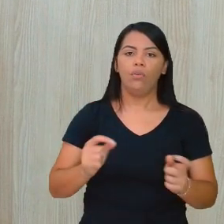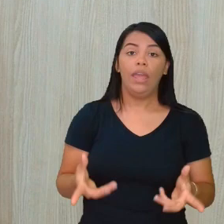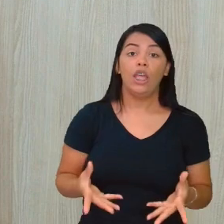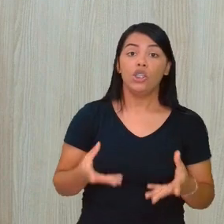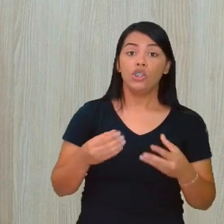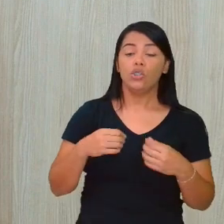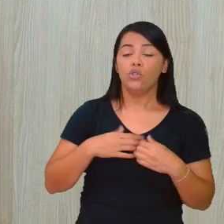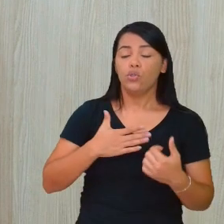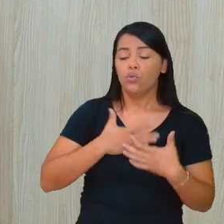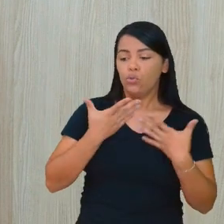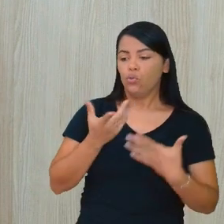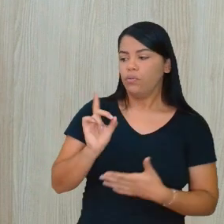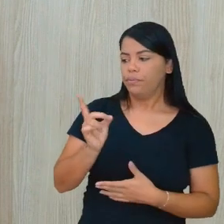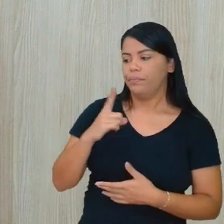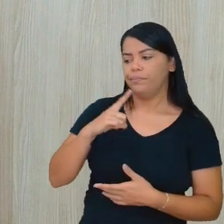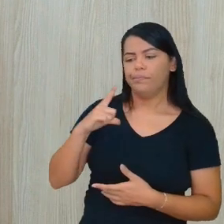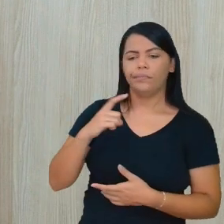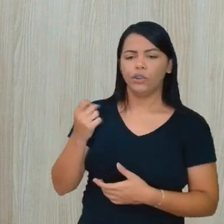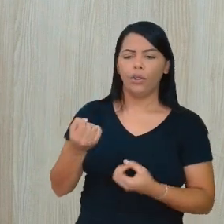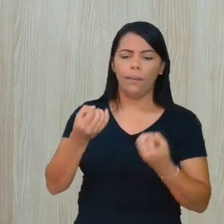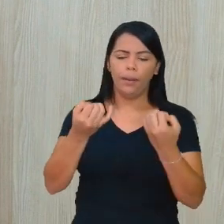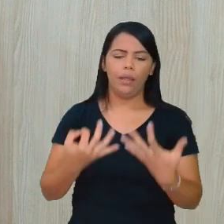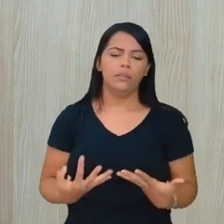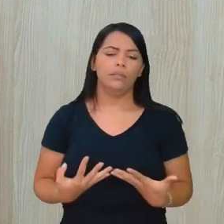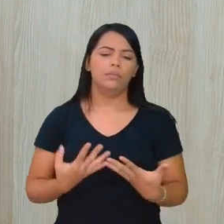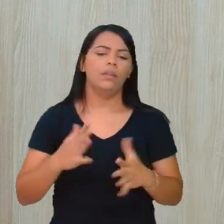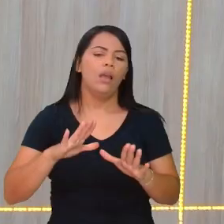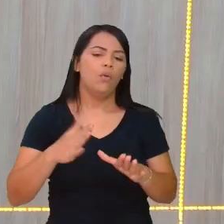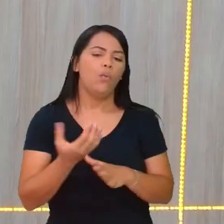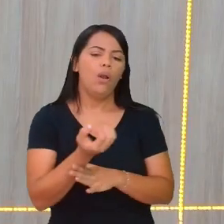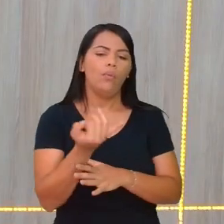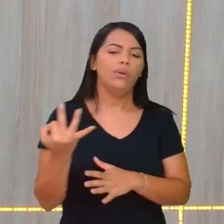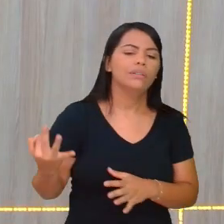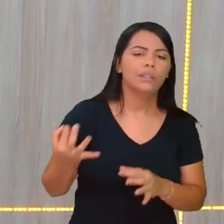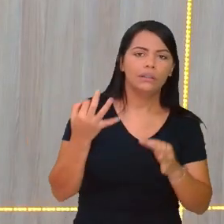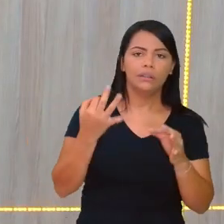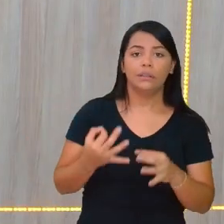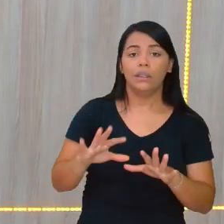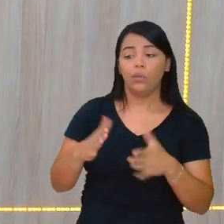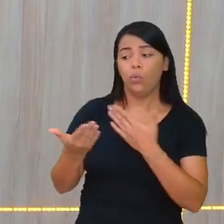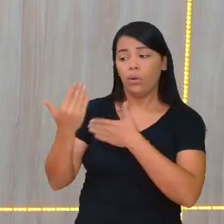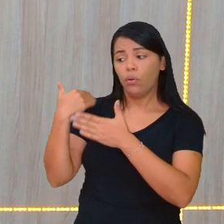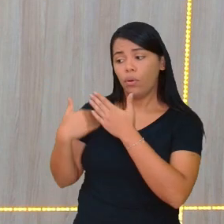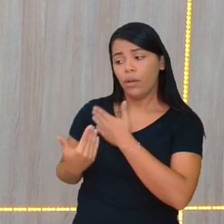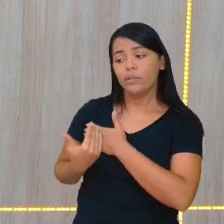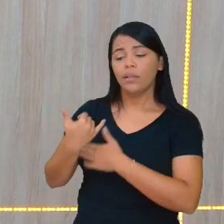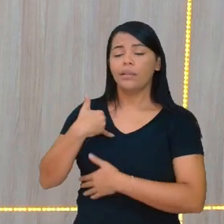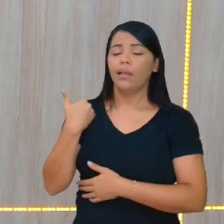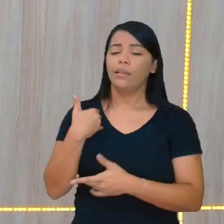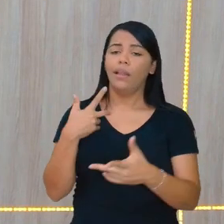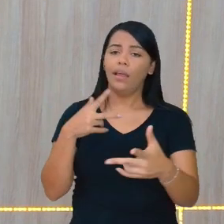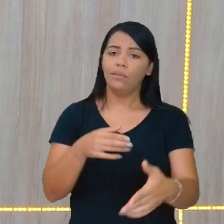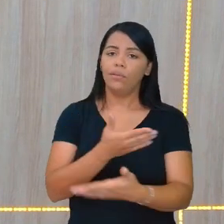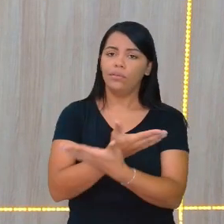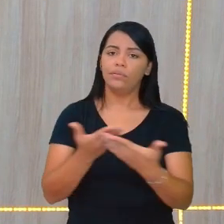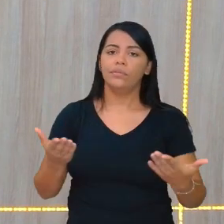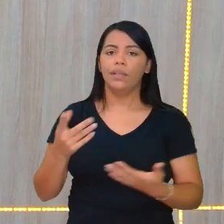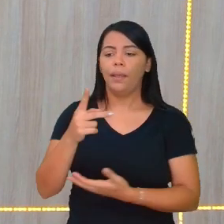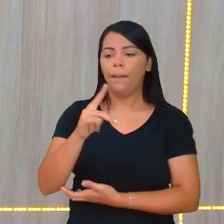representando uma quantidade específica. É isso que ele vai fazer. Quando eu era da idade de vocês, essa picto vem